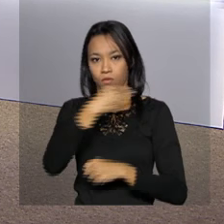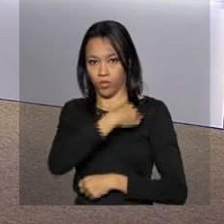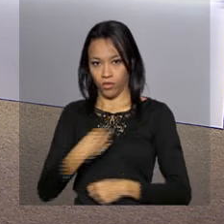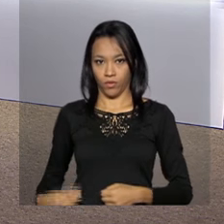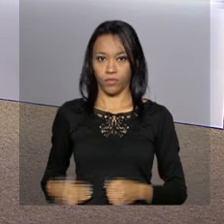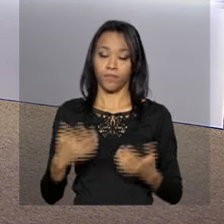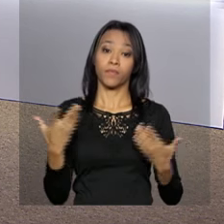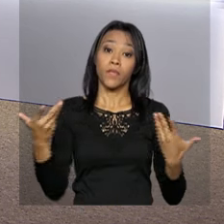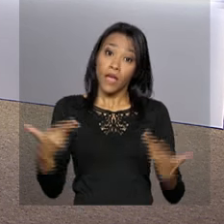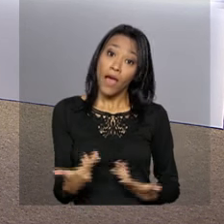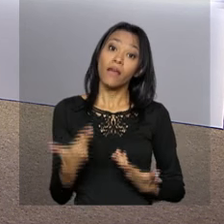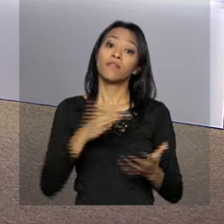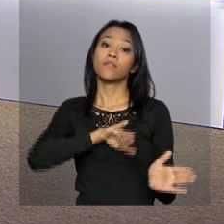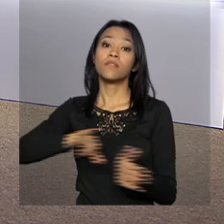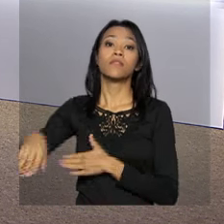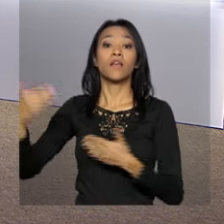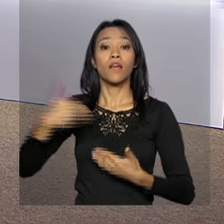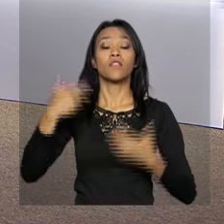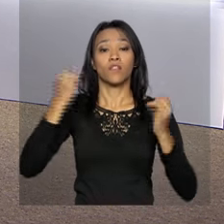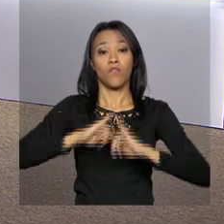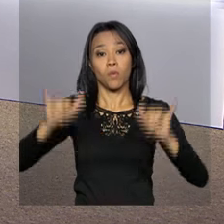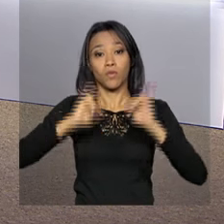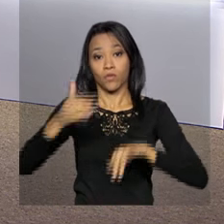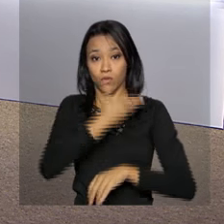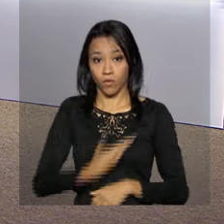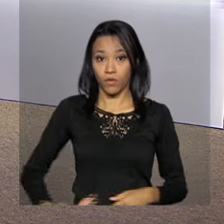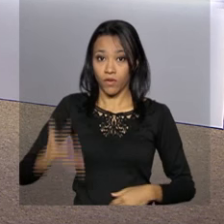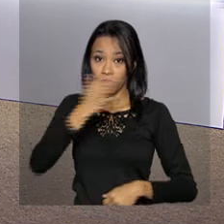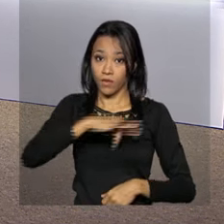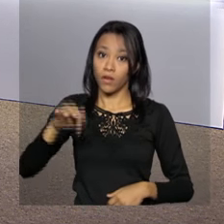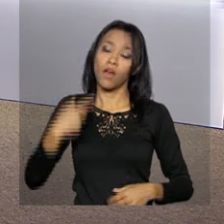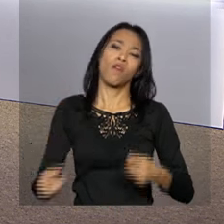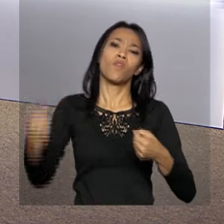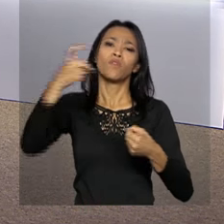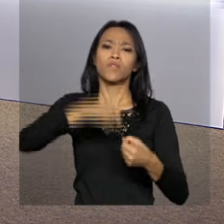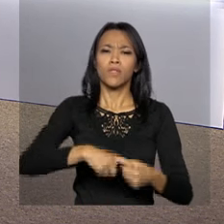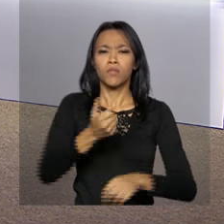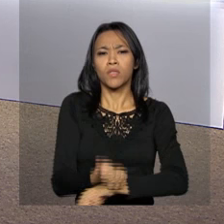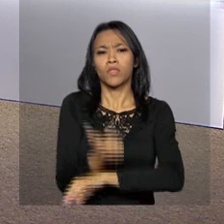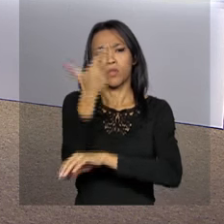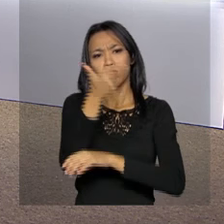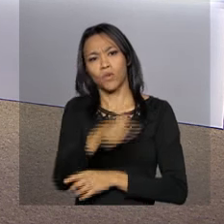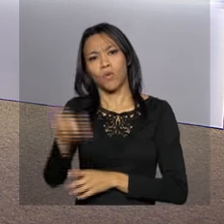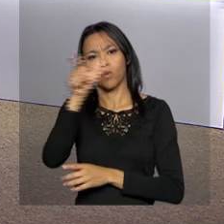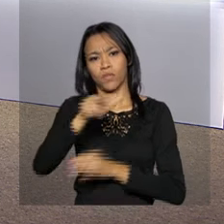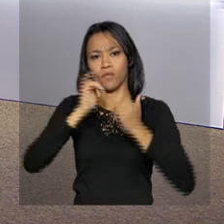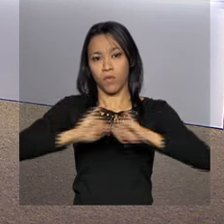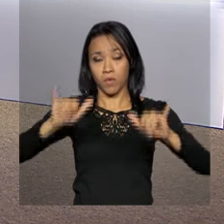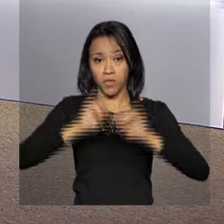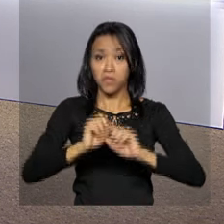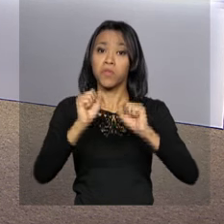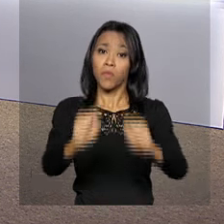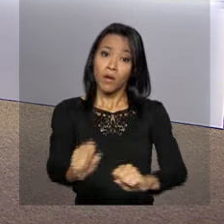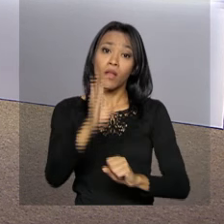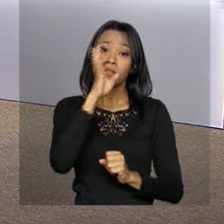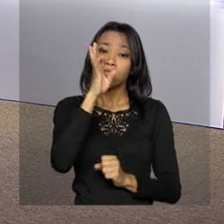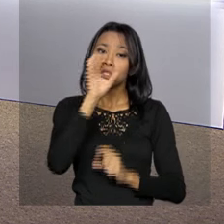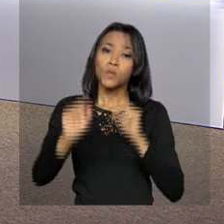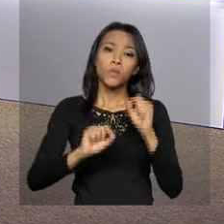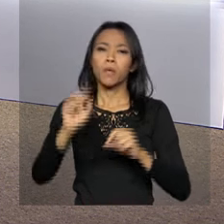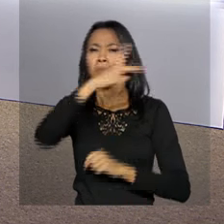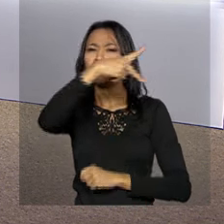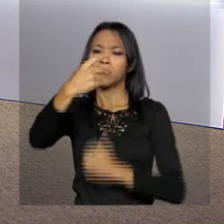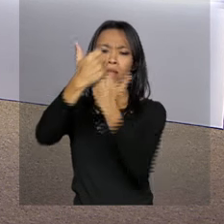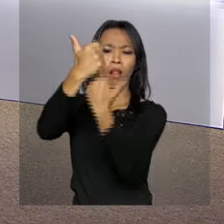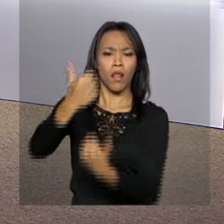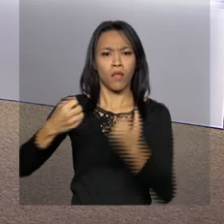Estas foram as notícias do governo federal nesta última hora. Voltamos ao meio-dia com outras informações. Acompanhe as novidades do Executivo